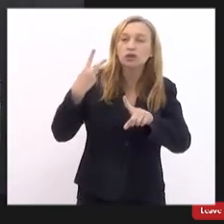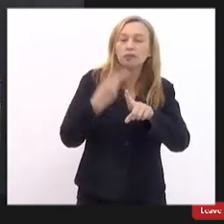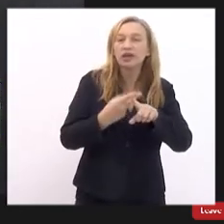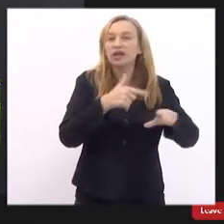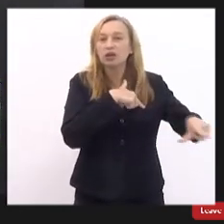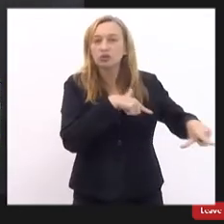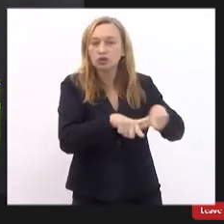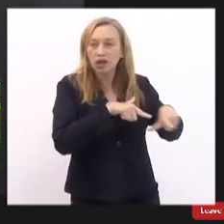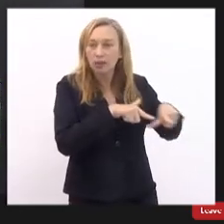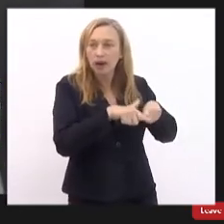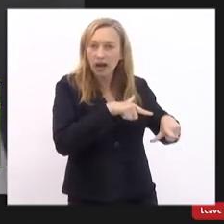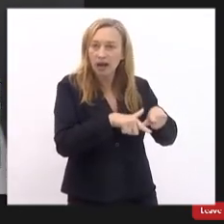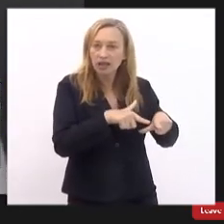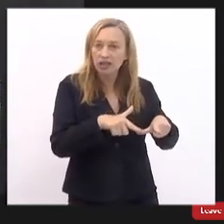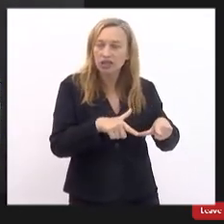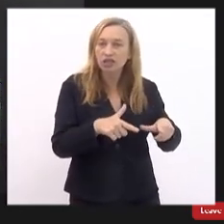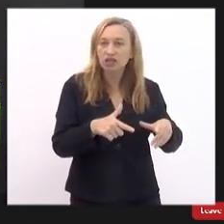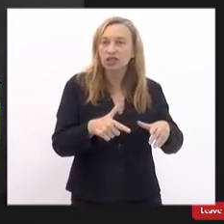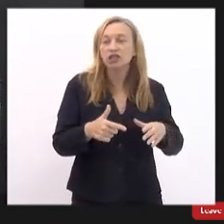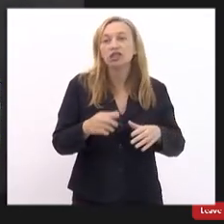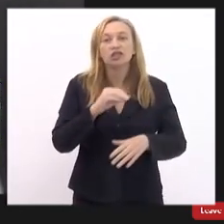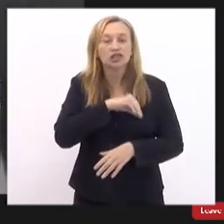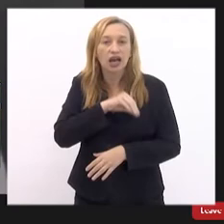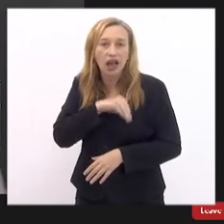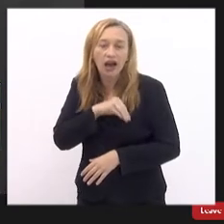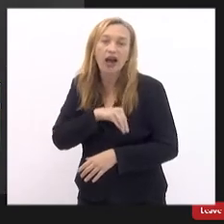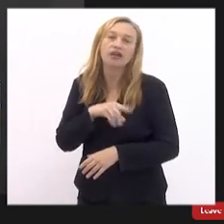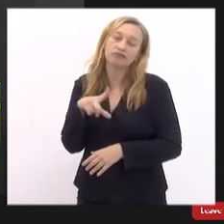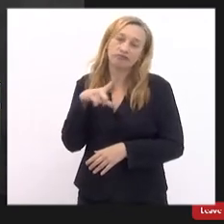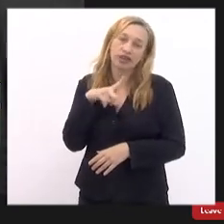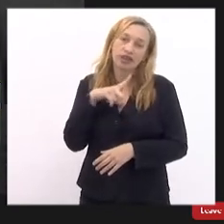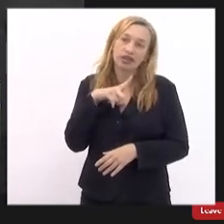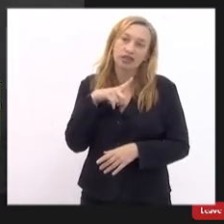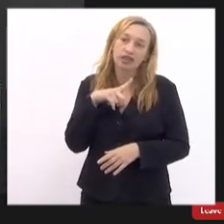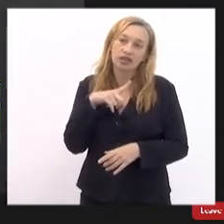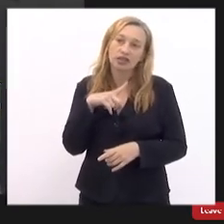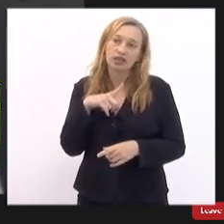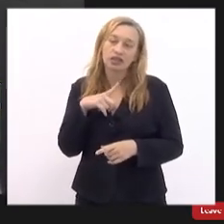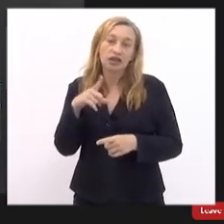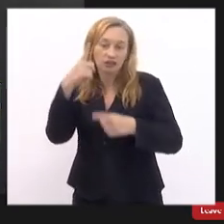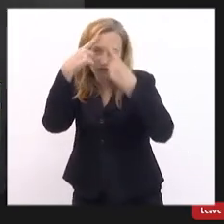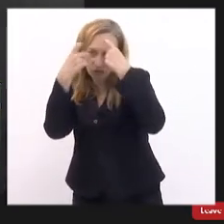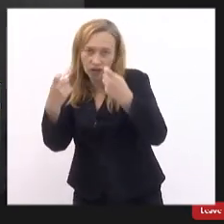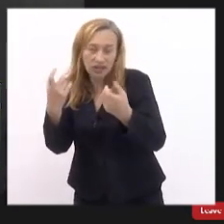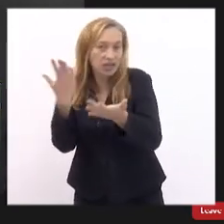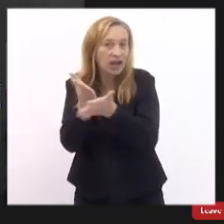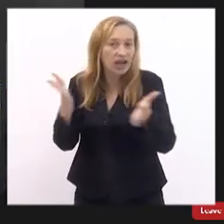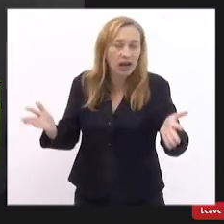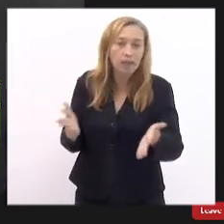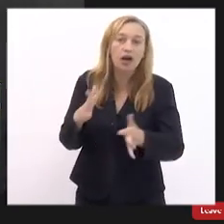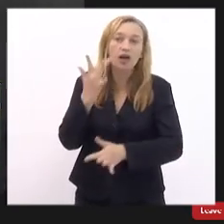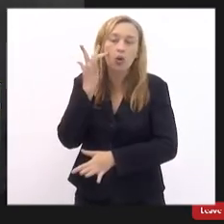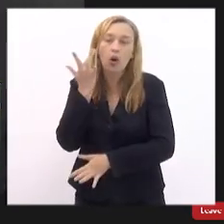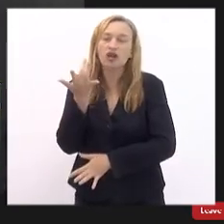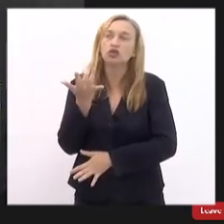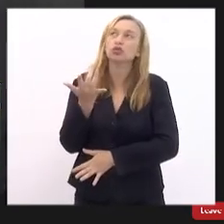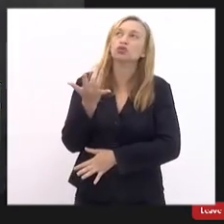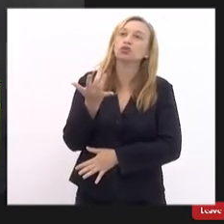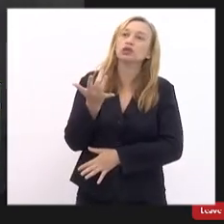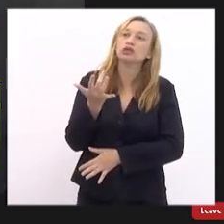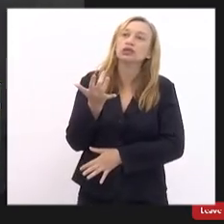emprego, gera renda, a violência acaba. Eu acho que